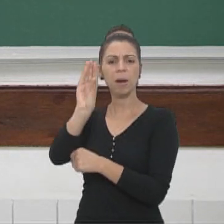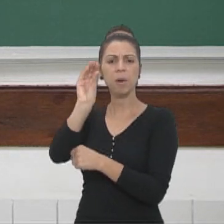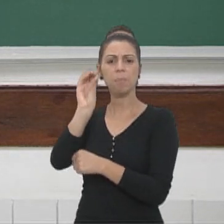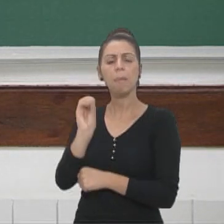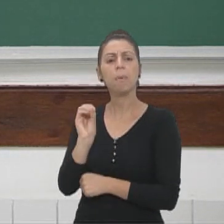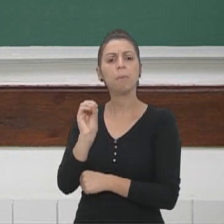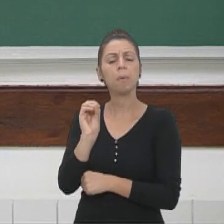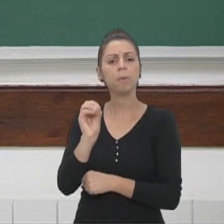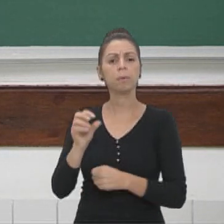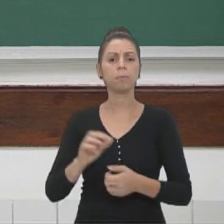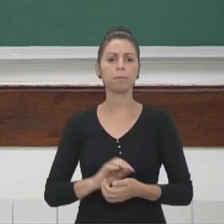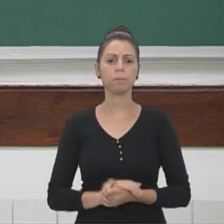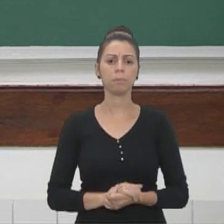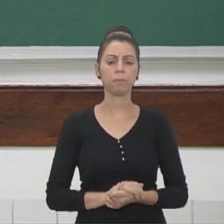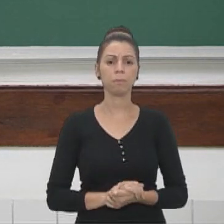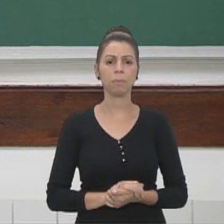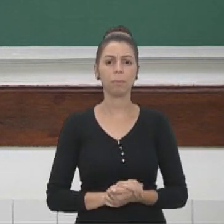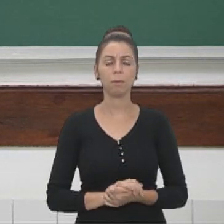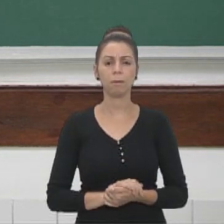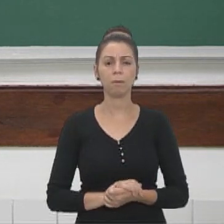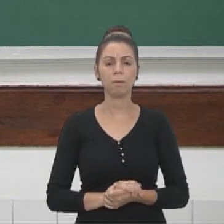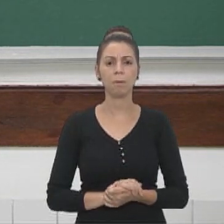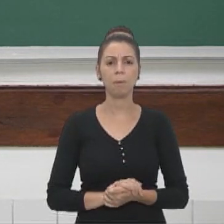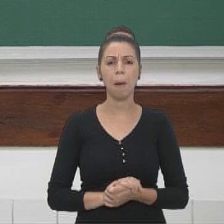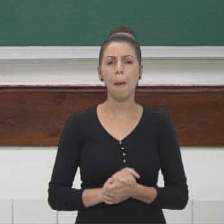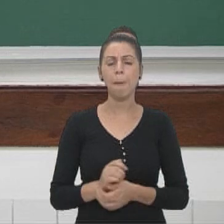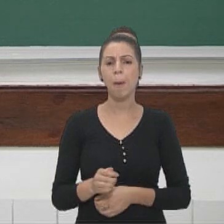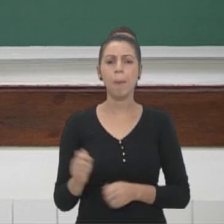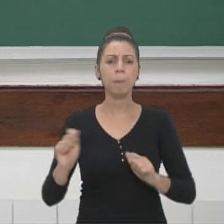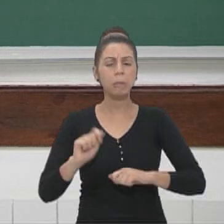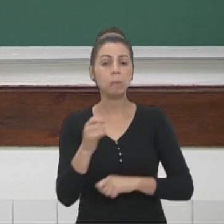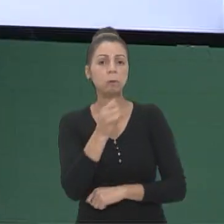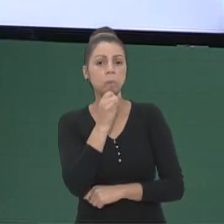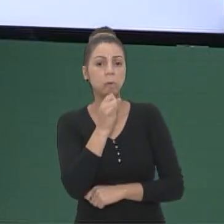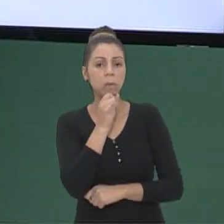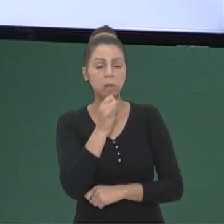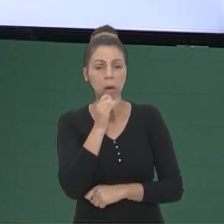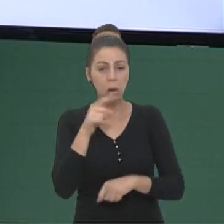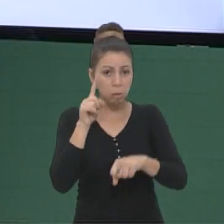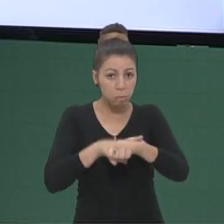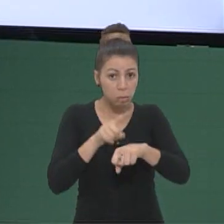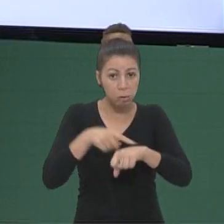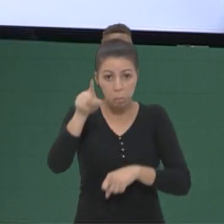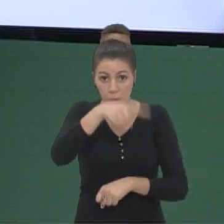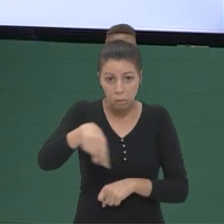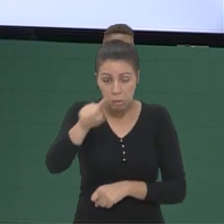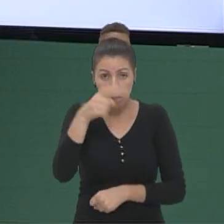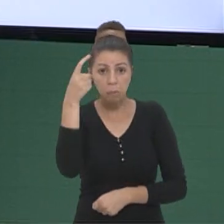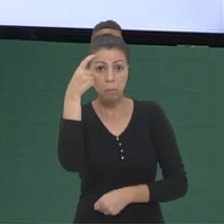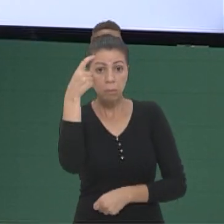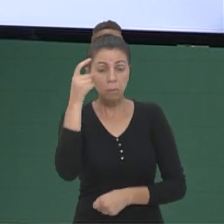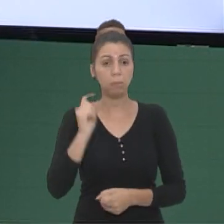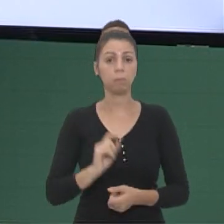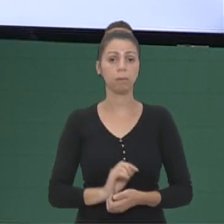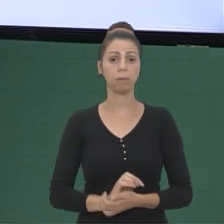palavrinha verbo? Tentem buscar uma reflexão e um exemplo para nós. Então, uns minutinhos para vocês pensarem.